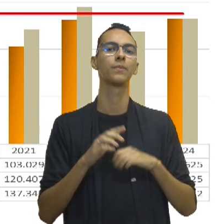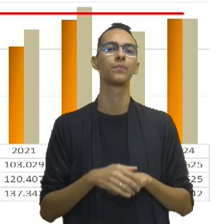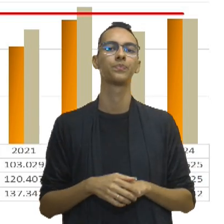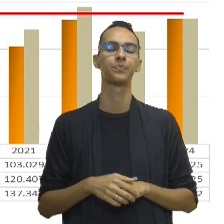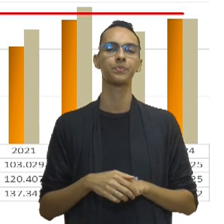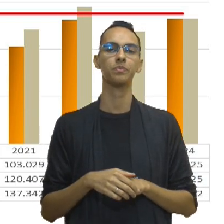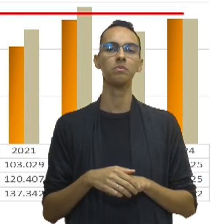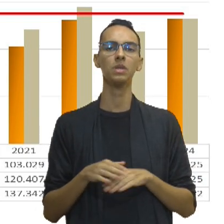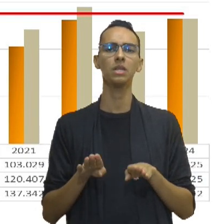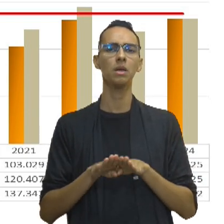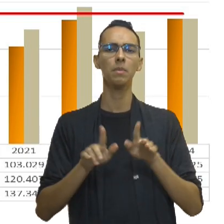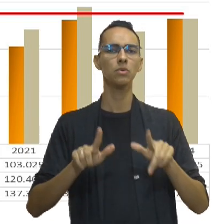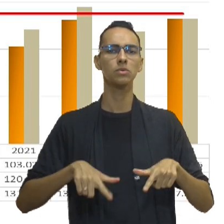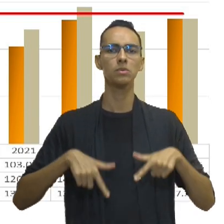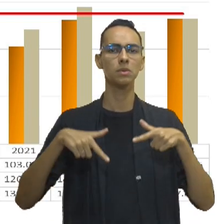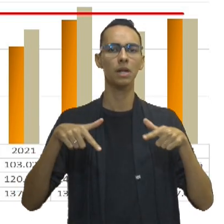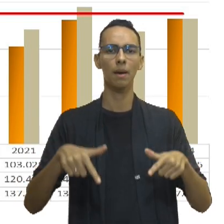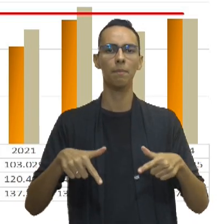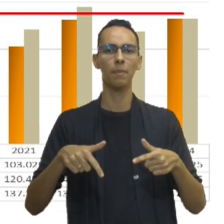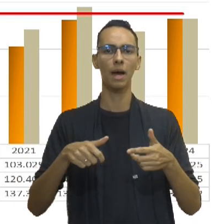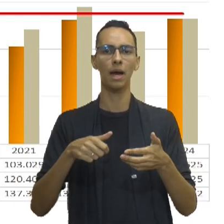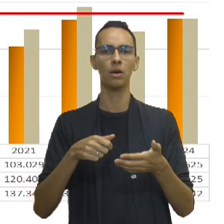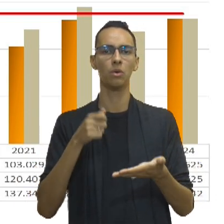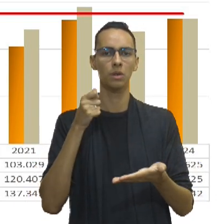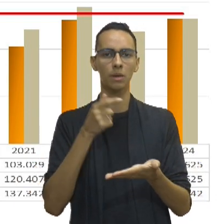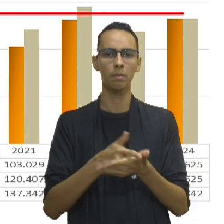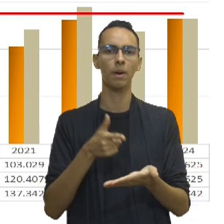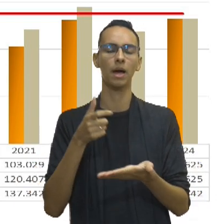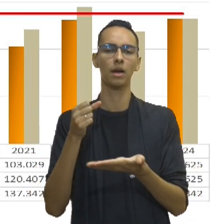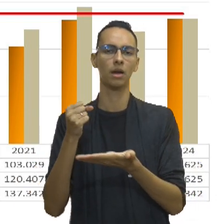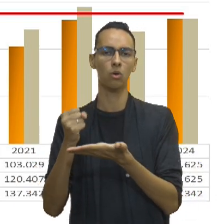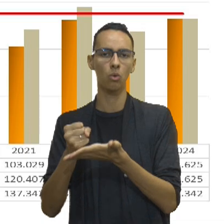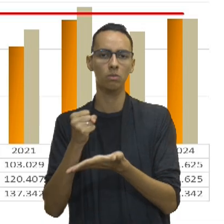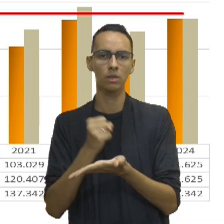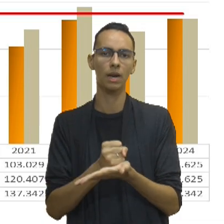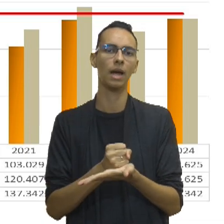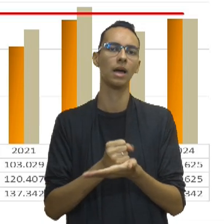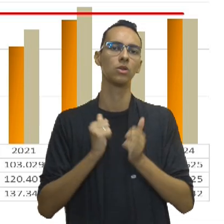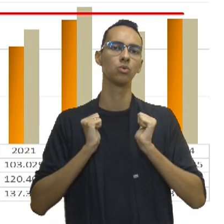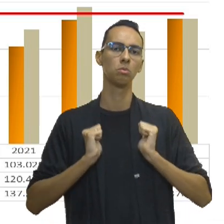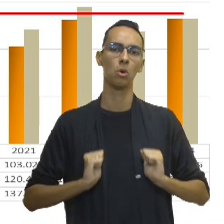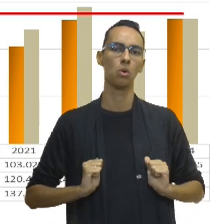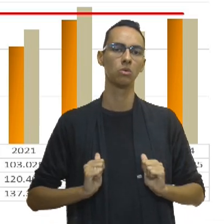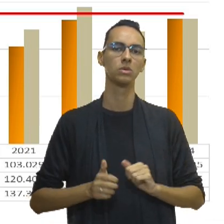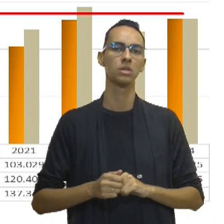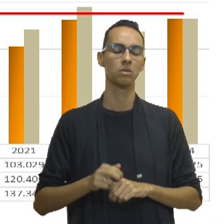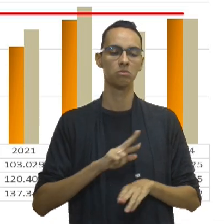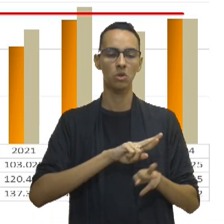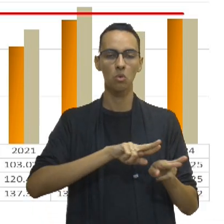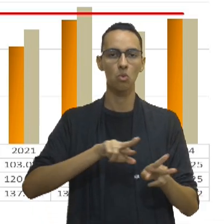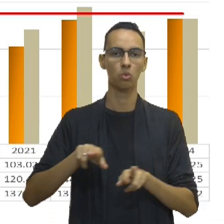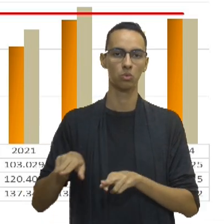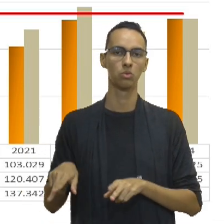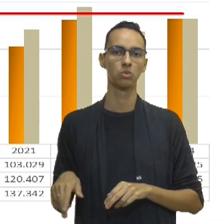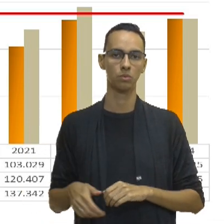internacionalização, e as ações que pagam os contratos, bolsas de graduação, dentre outros.